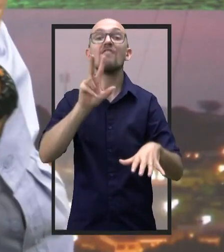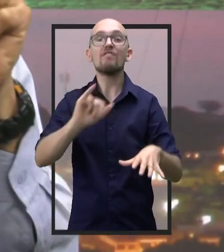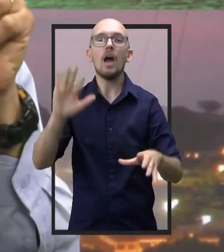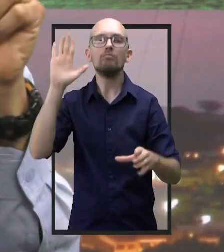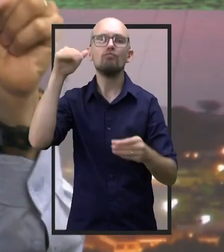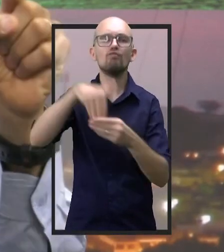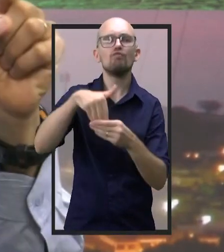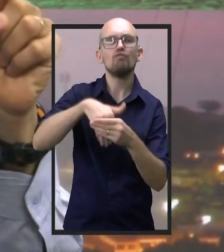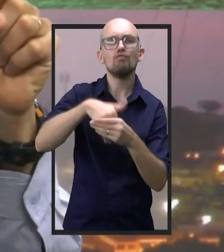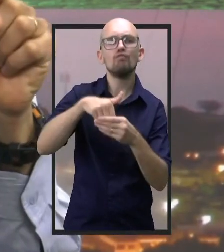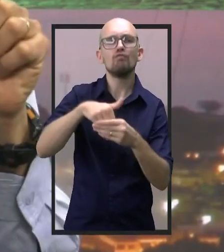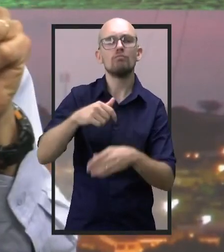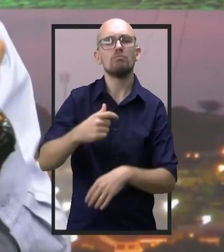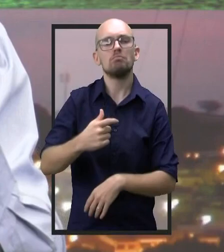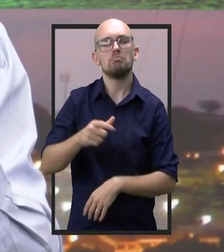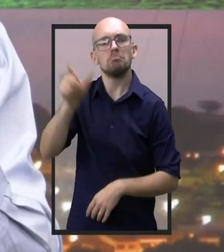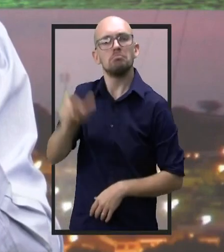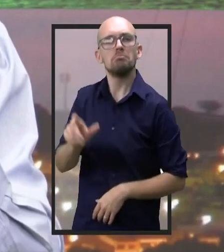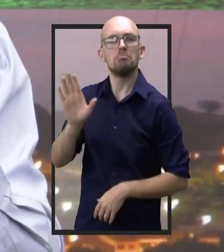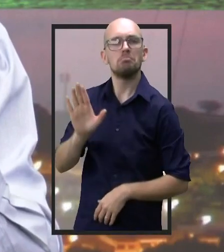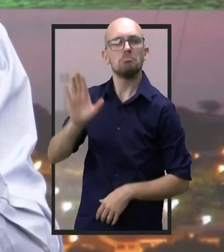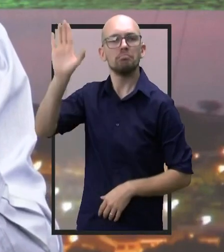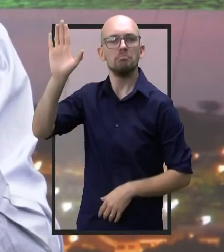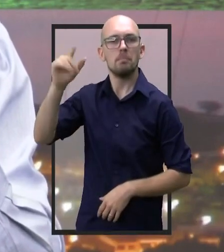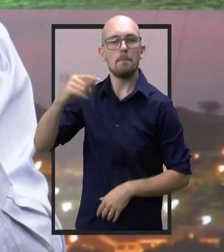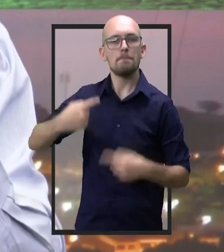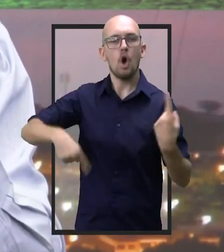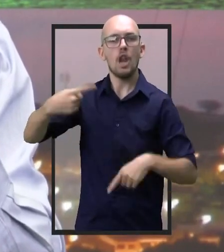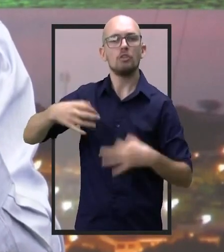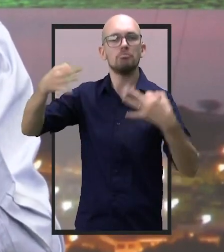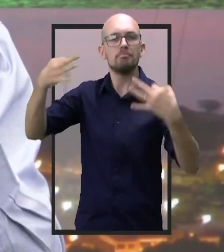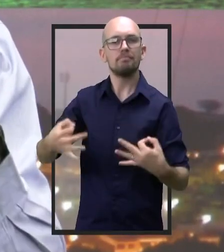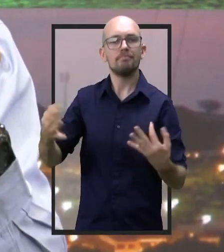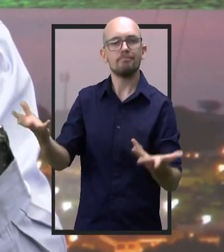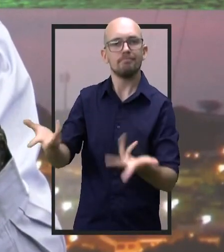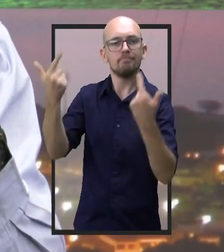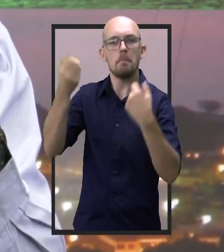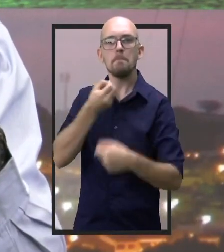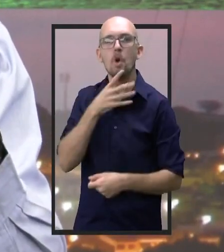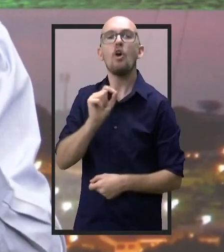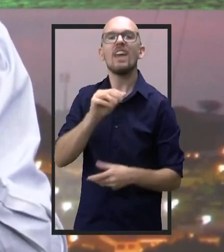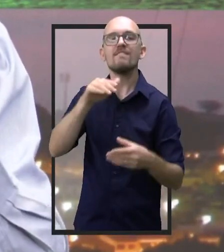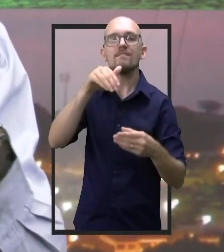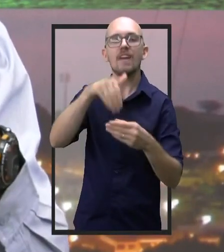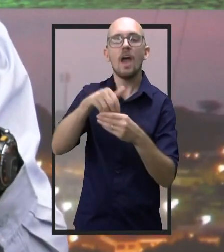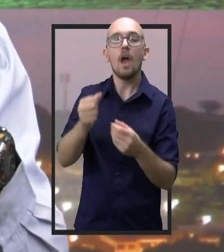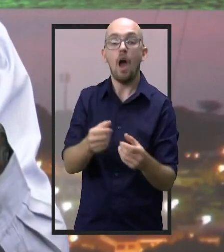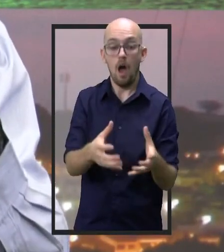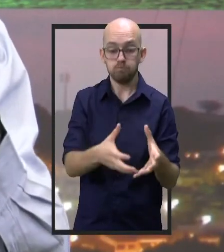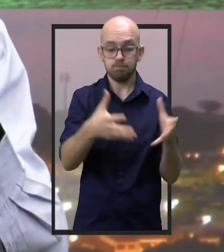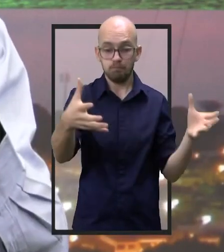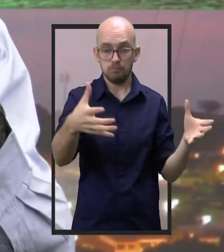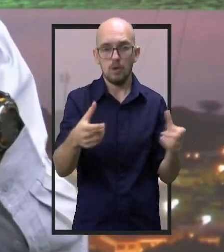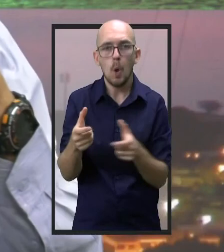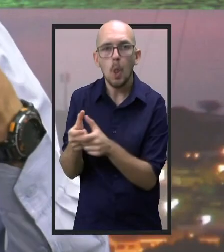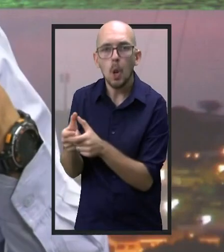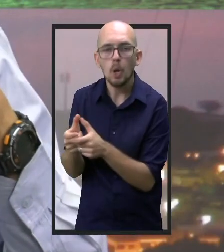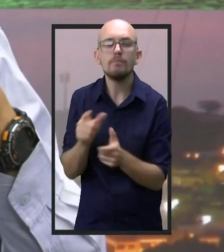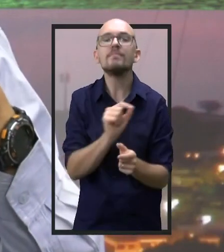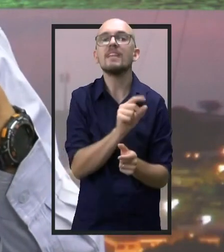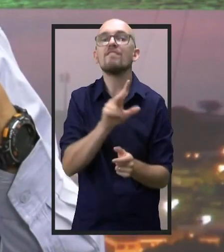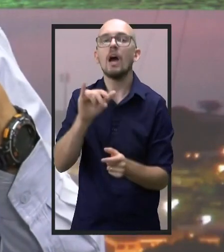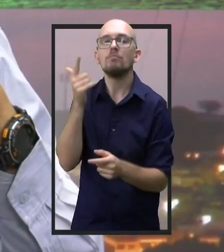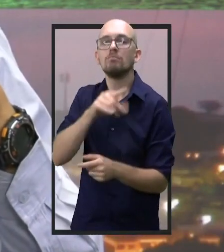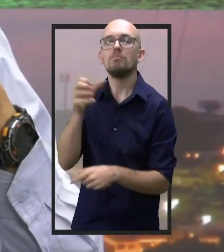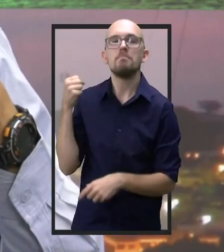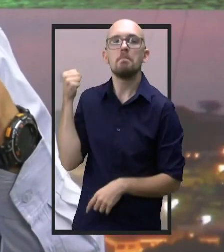essa política pública para que esse alimento seja produzido de maneira eficaz, ágil, tire esse custo do